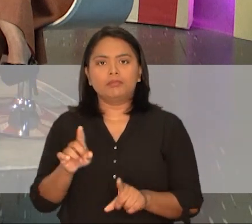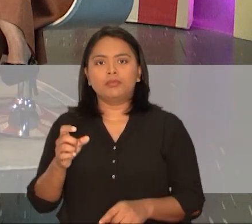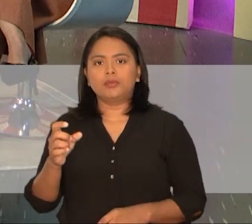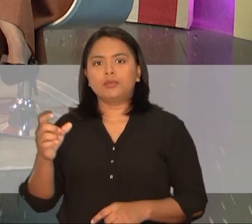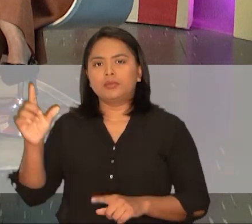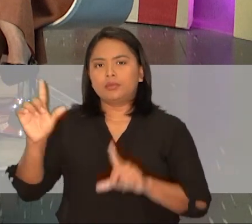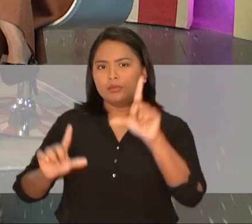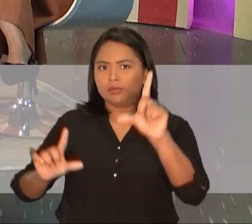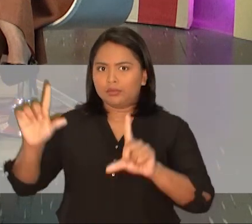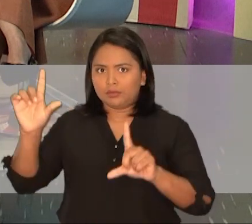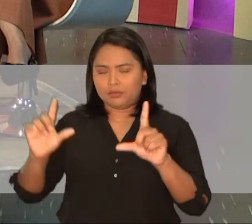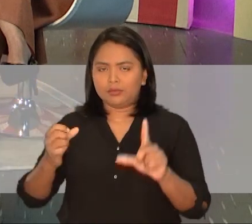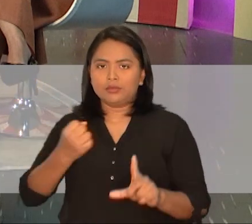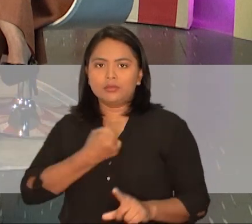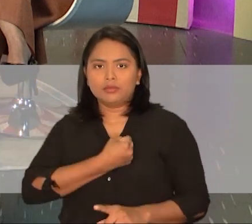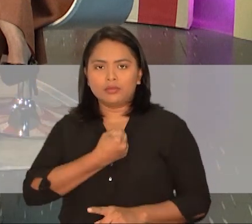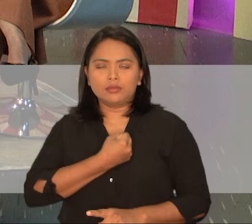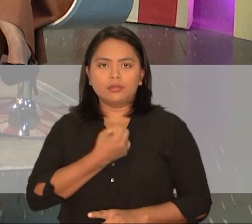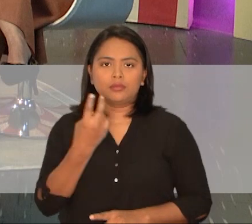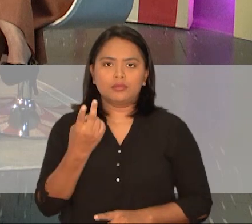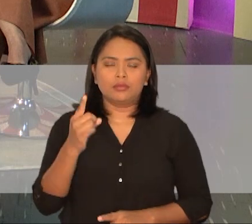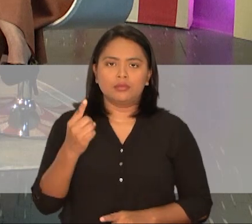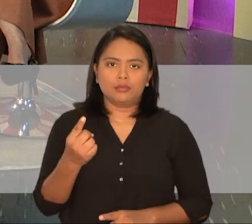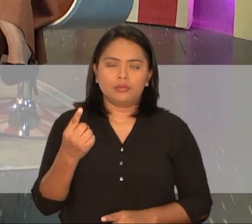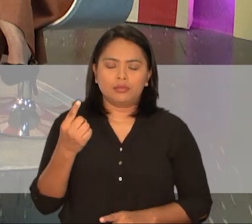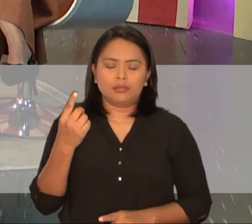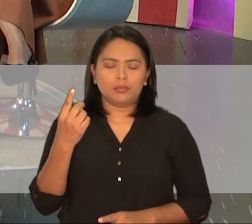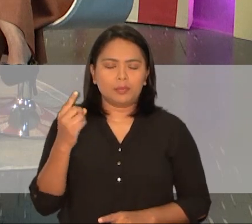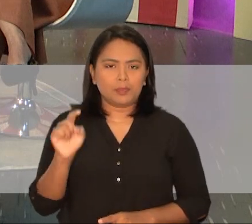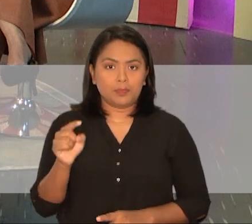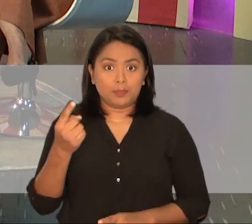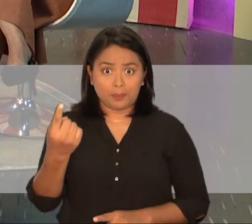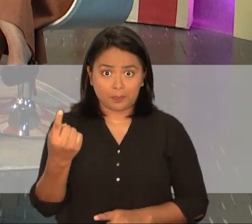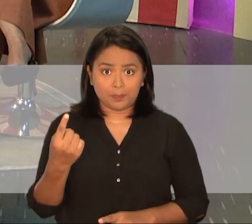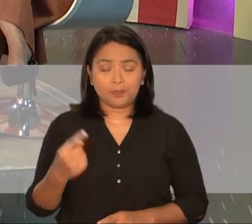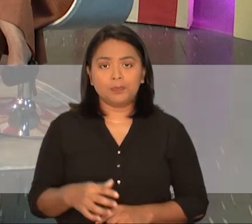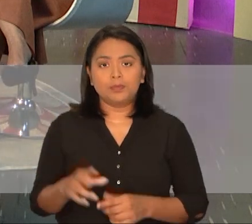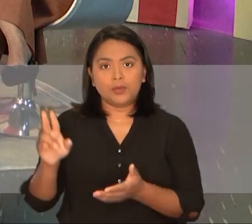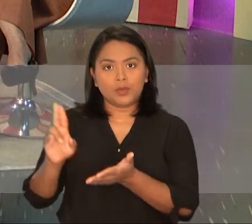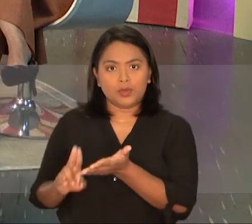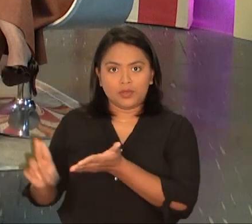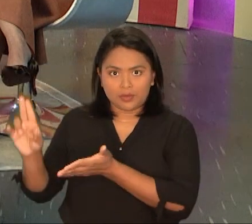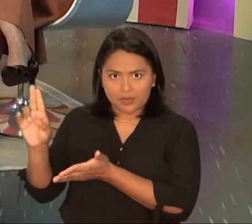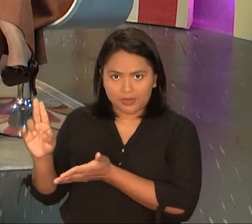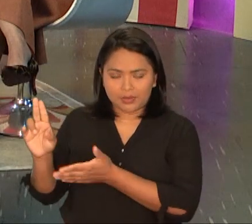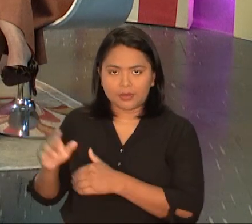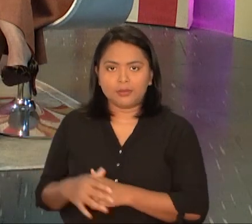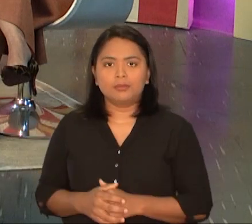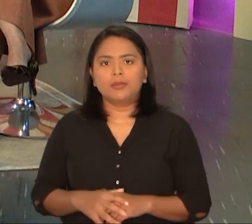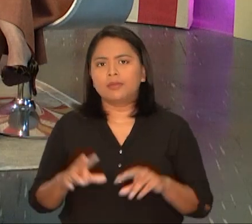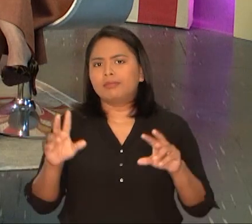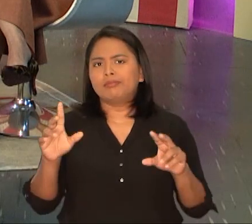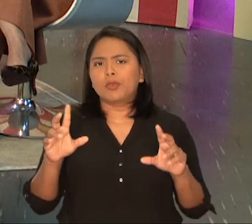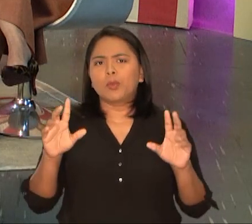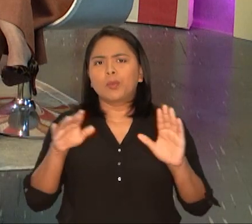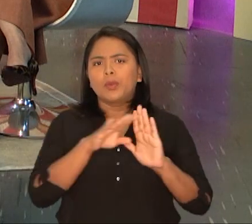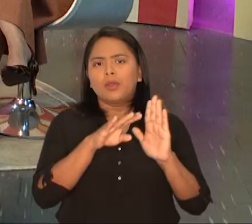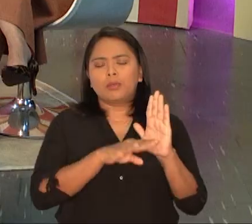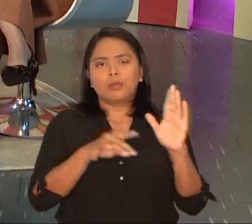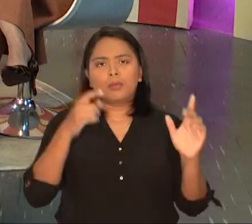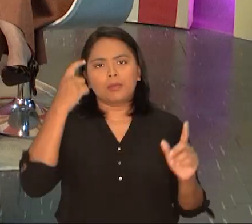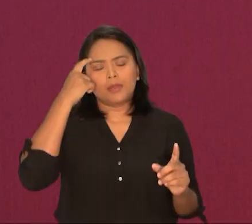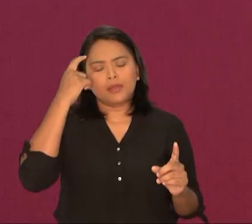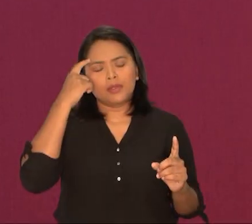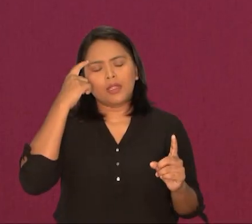canal 2.1 Universitária. É um programa pensado para abordar os mais diversos temas que afetam a vida de